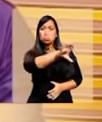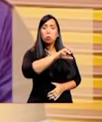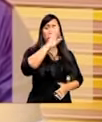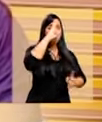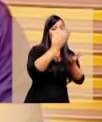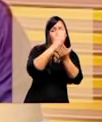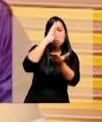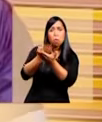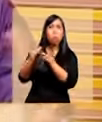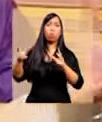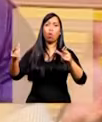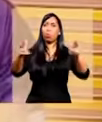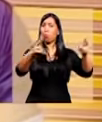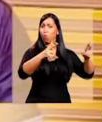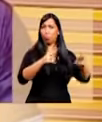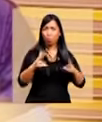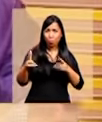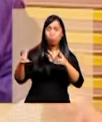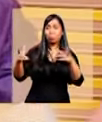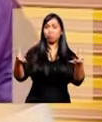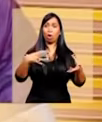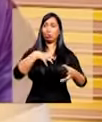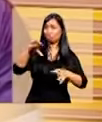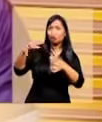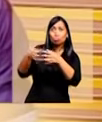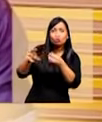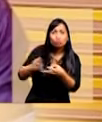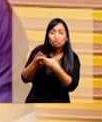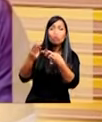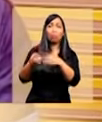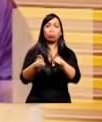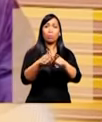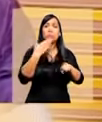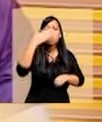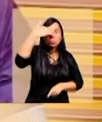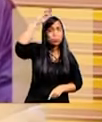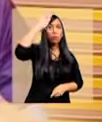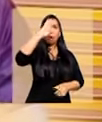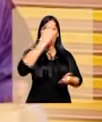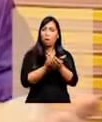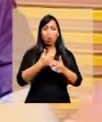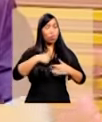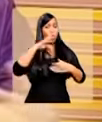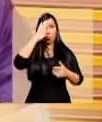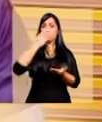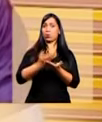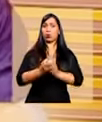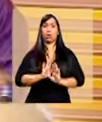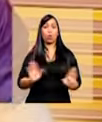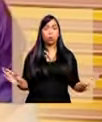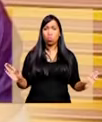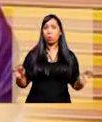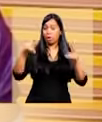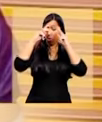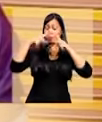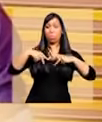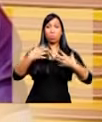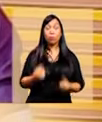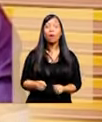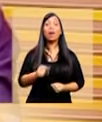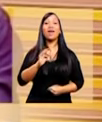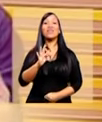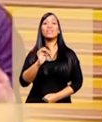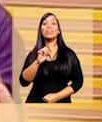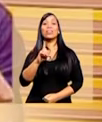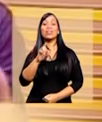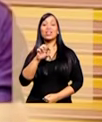como o agnóstico crê. Ou seja, eu creio como o judeu crê, como o muçulmano crê. Eu creio, é uma adesão subjetiva.